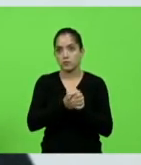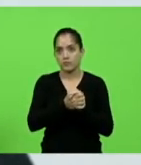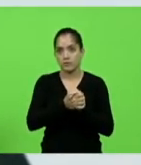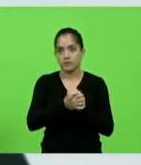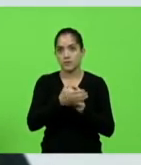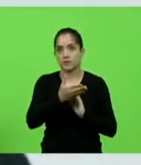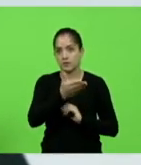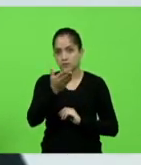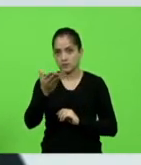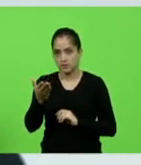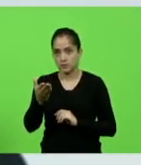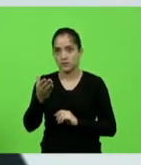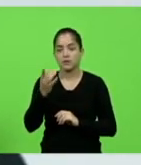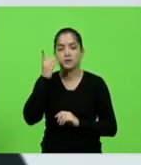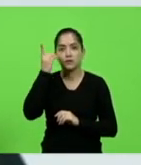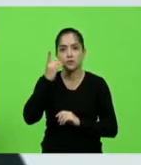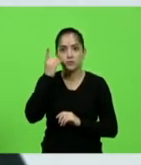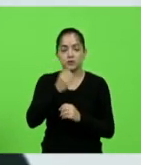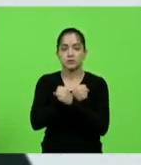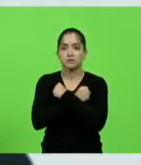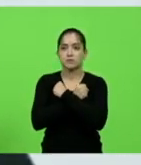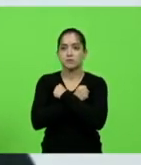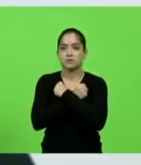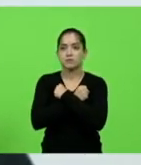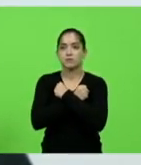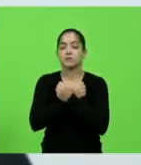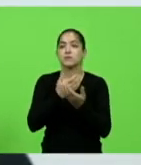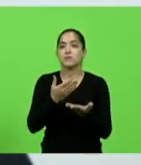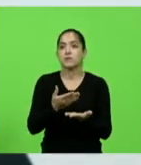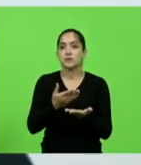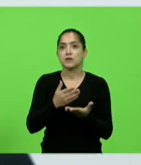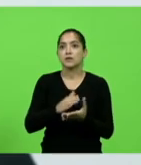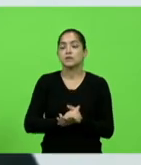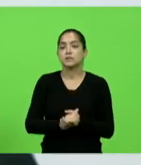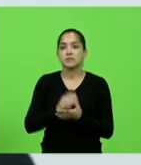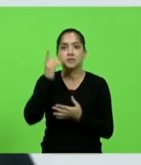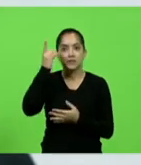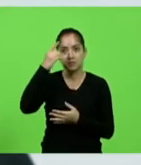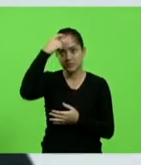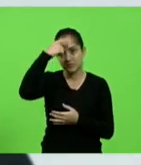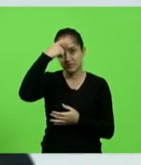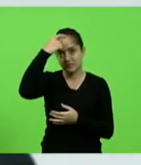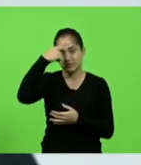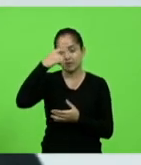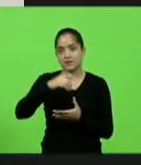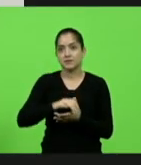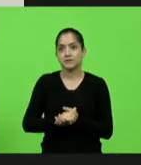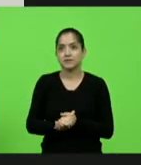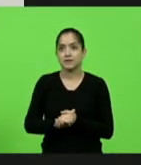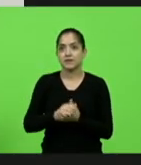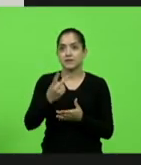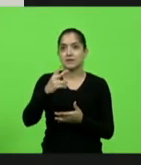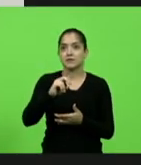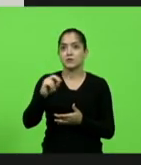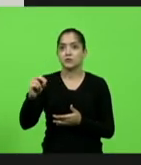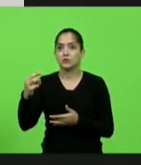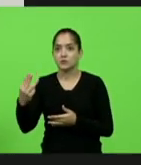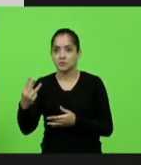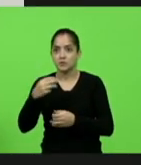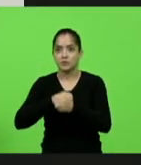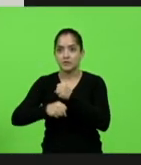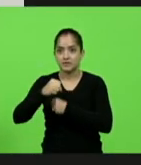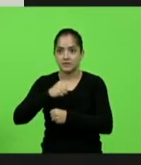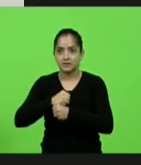demais deputados, deixar um abraço fraterno ao deputado Maurício, que pode não se recordar, mas em 2003, quando eu entrei na carreira,